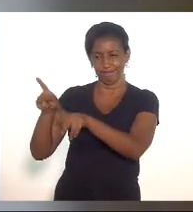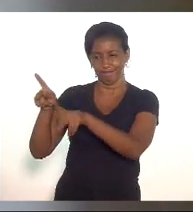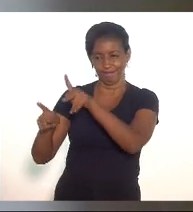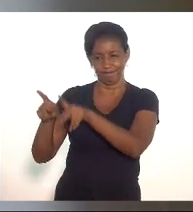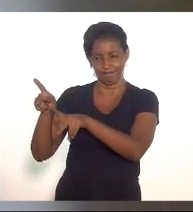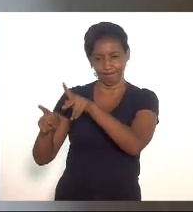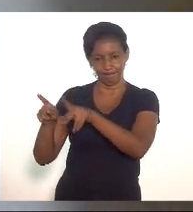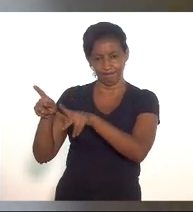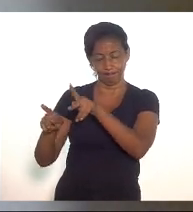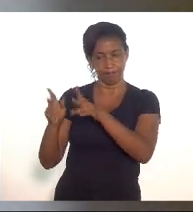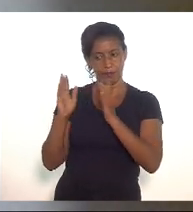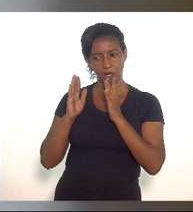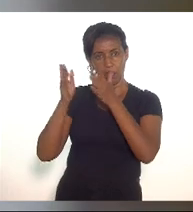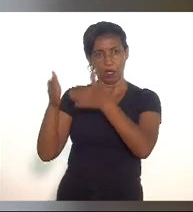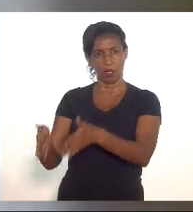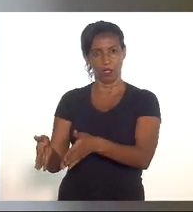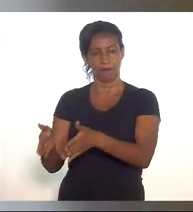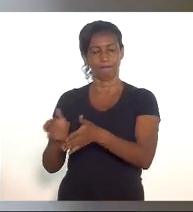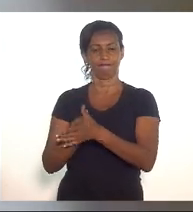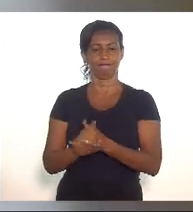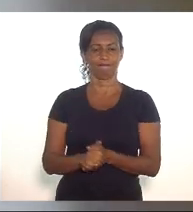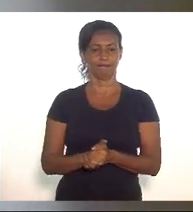tem se acentuado muito